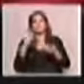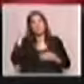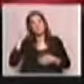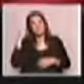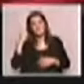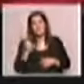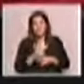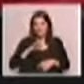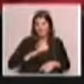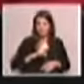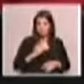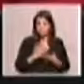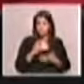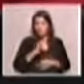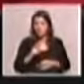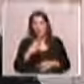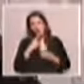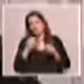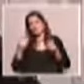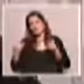pelo queijo em si, mas por tudo